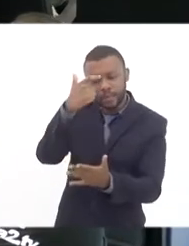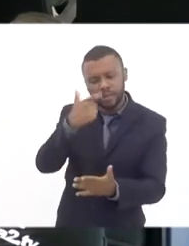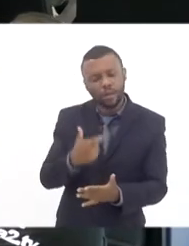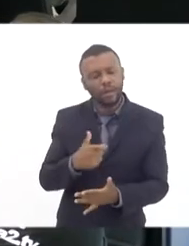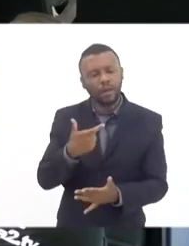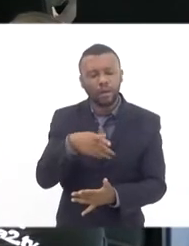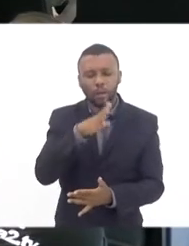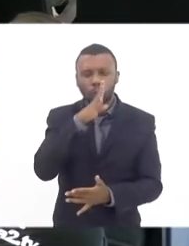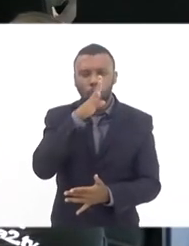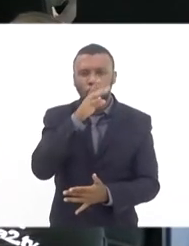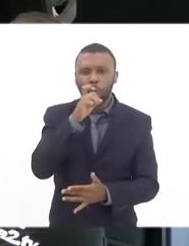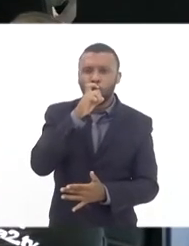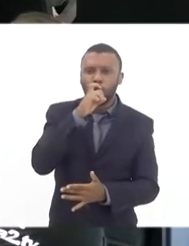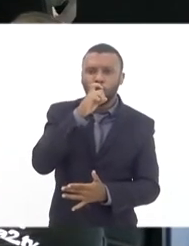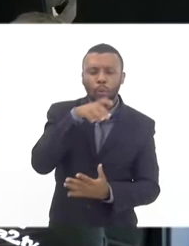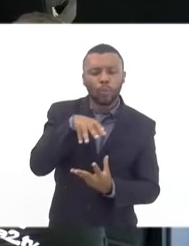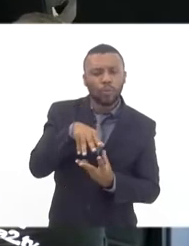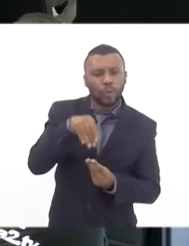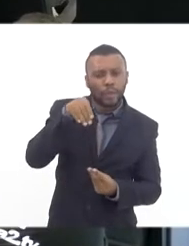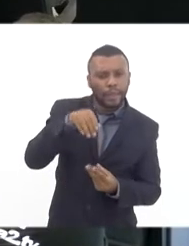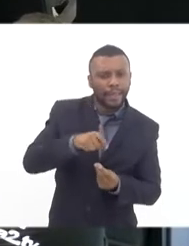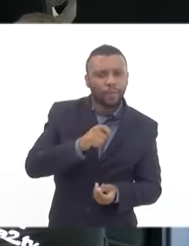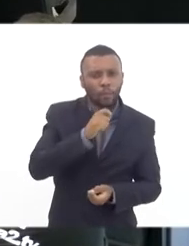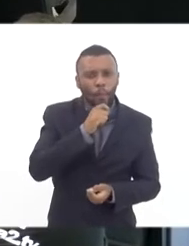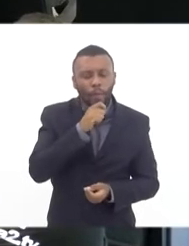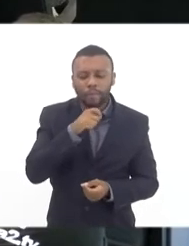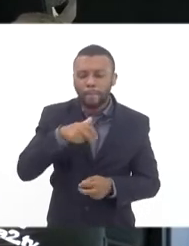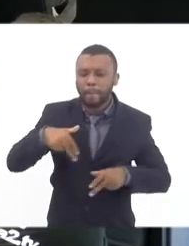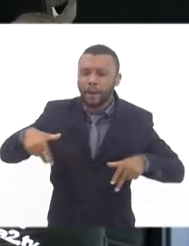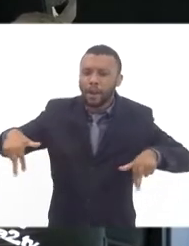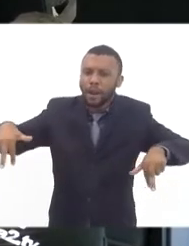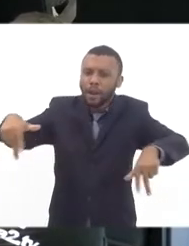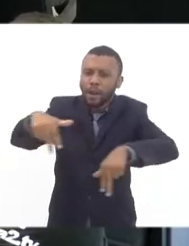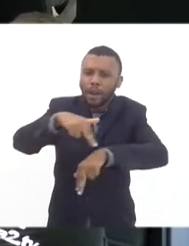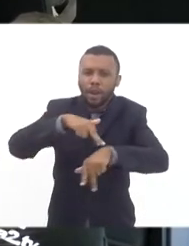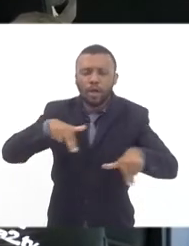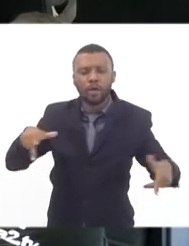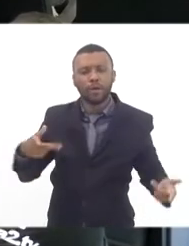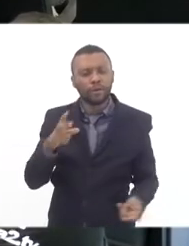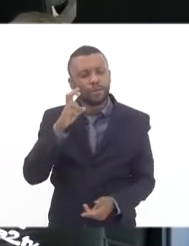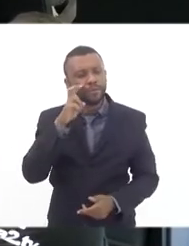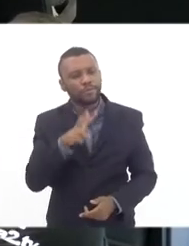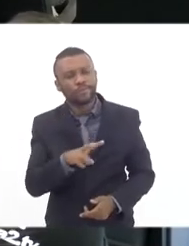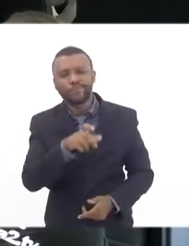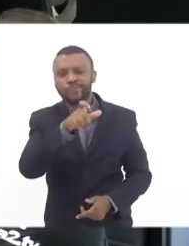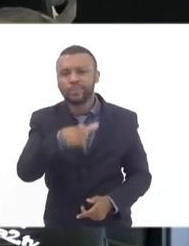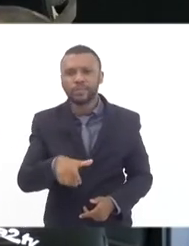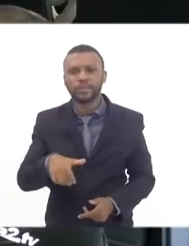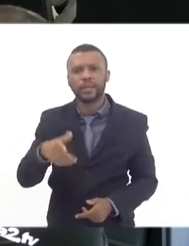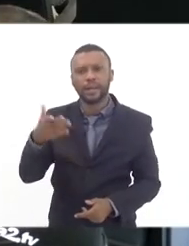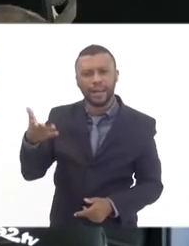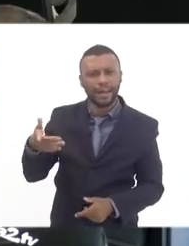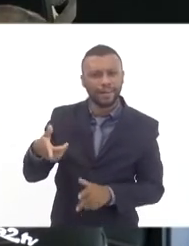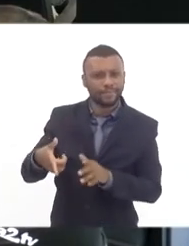sem corpo, sem alma, vagando por aí, é isso que a gente está vendo. Foi isso que a Aretuza falou aqui. O Estado não